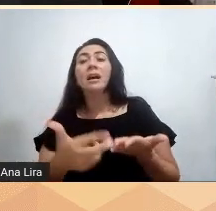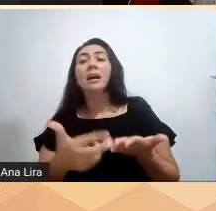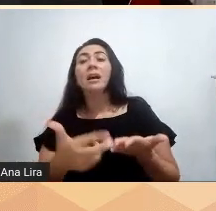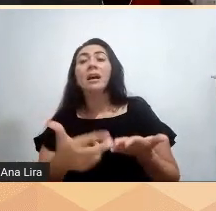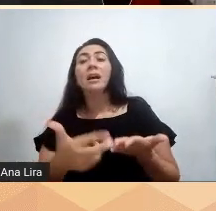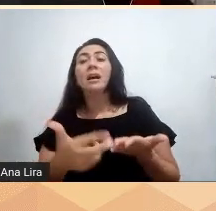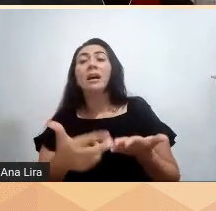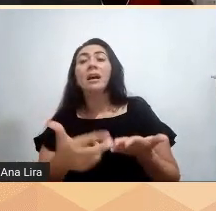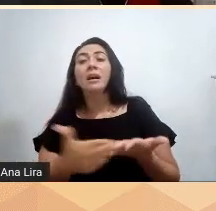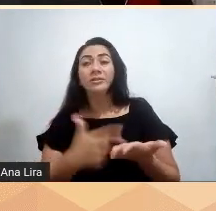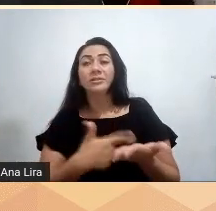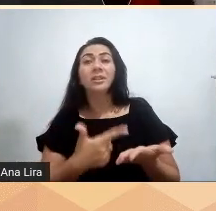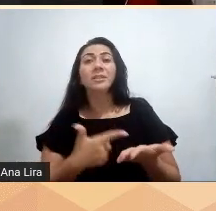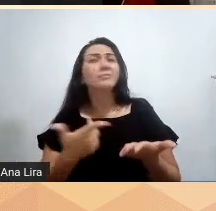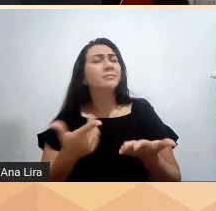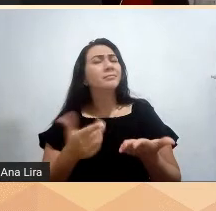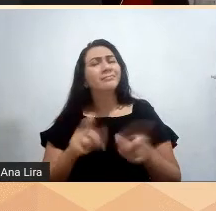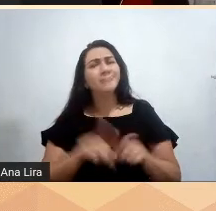também, tá?